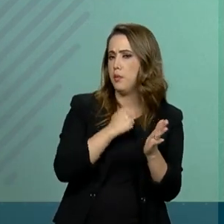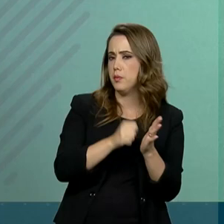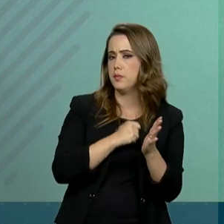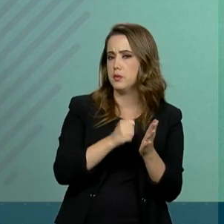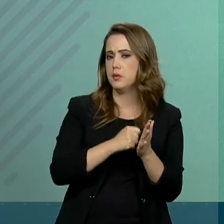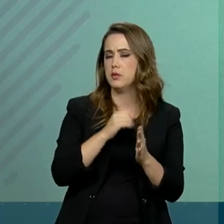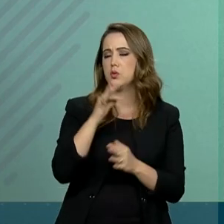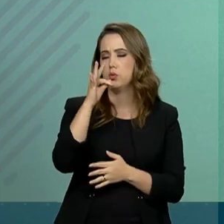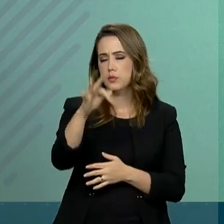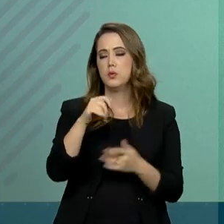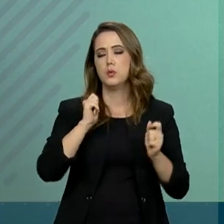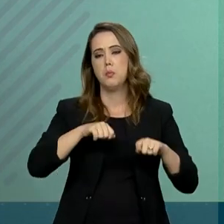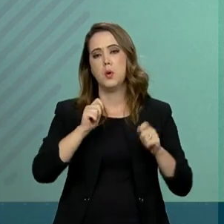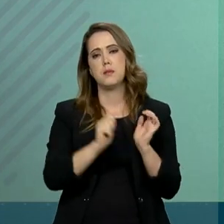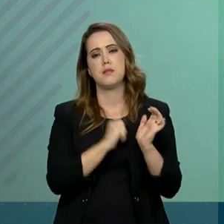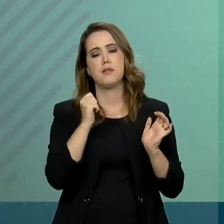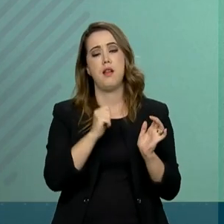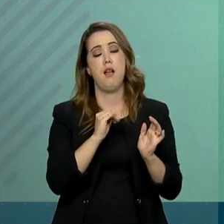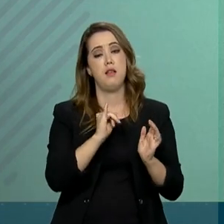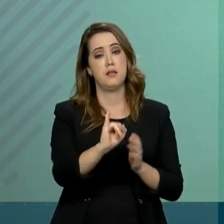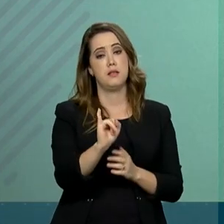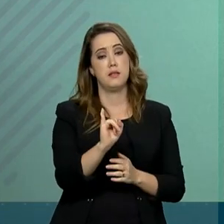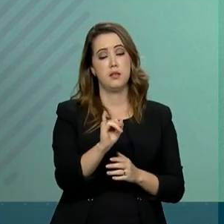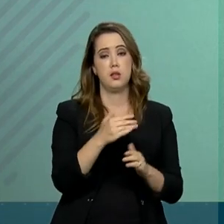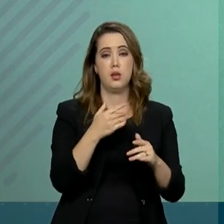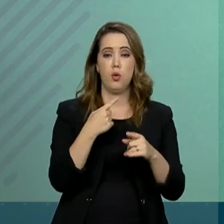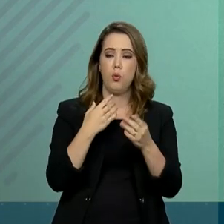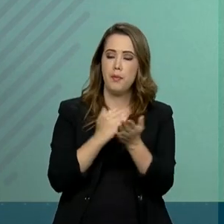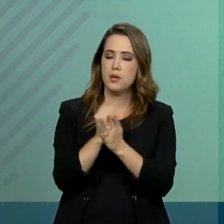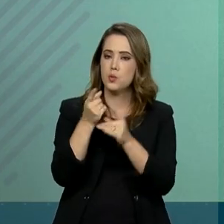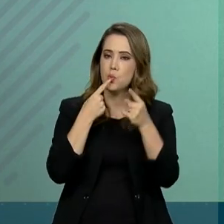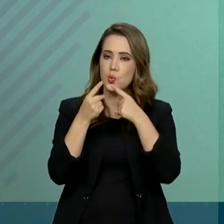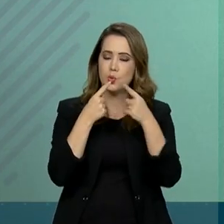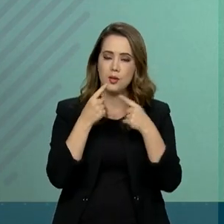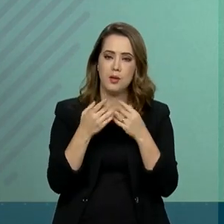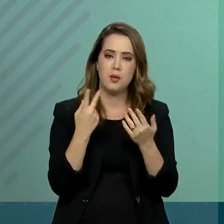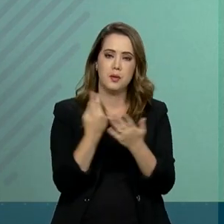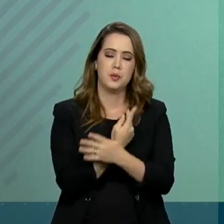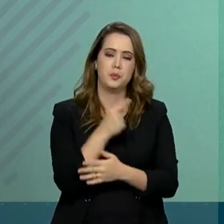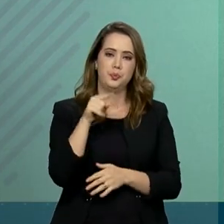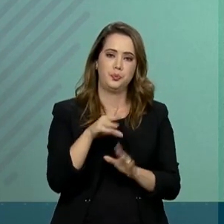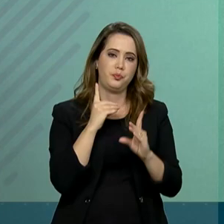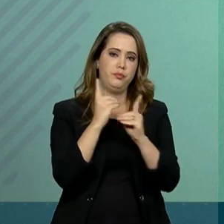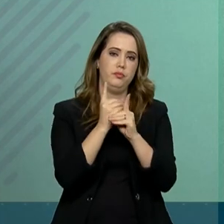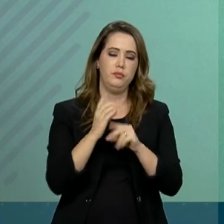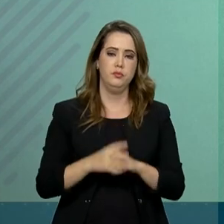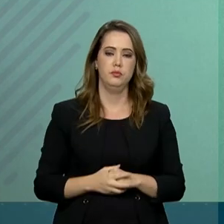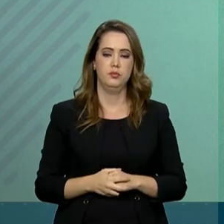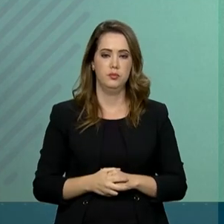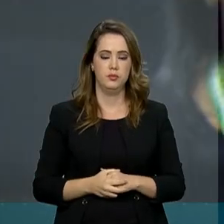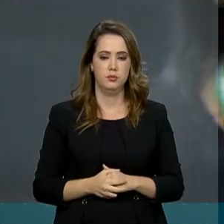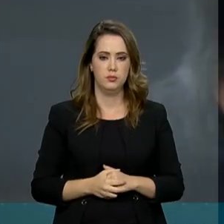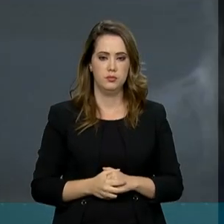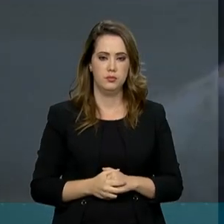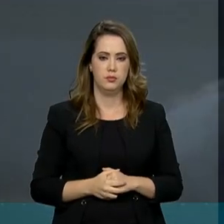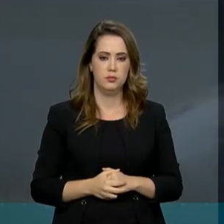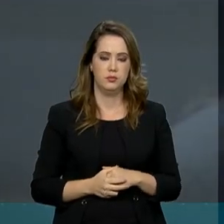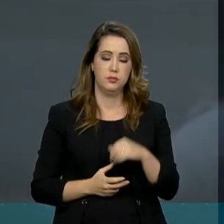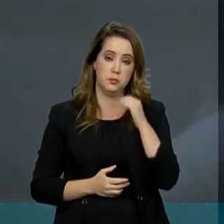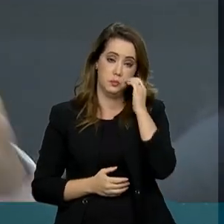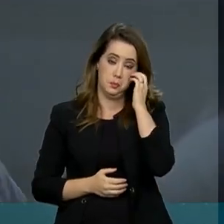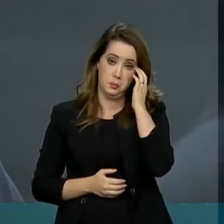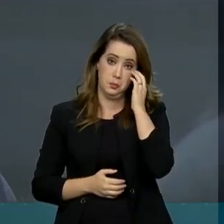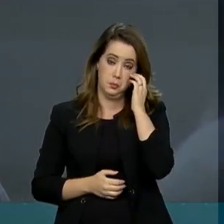ser firmados quando a sua iniciação de discussão venha a ocorrer a partir desse encontro de dizer algum